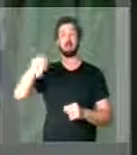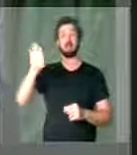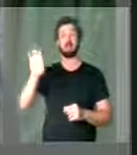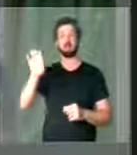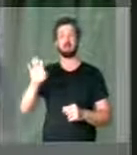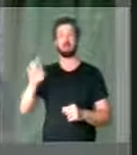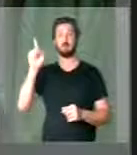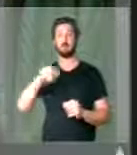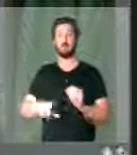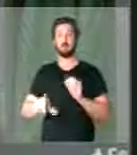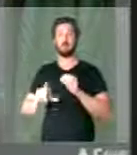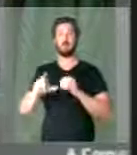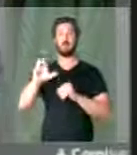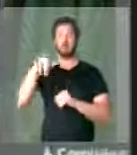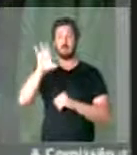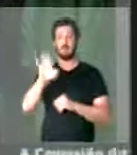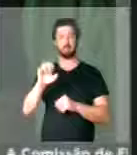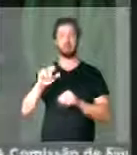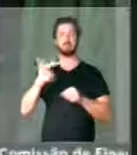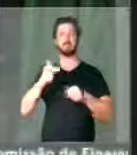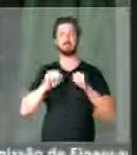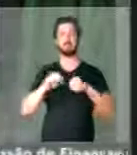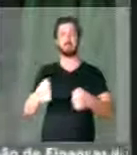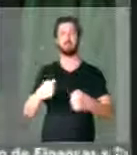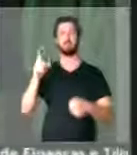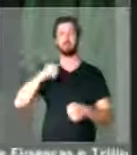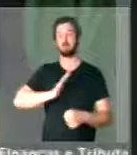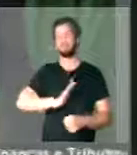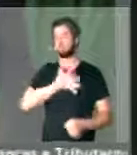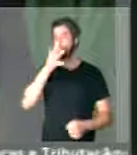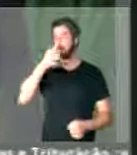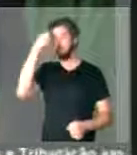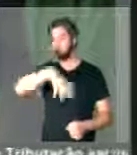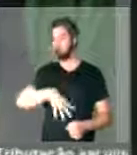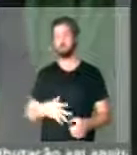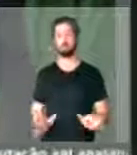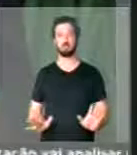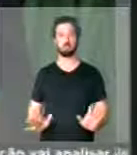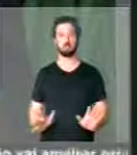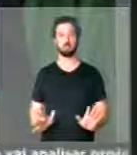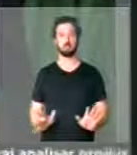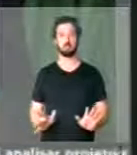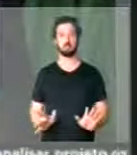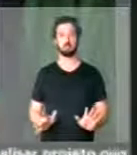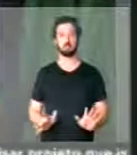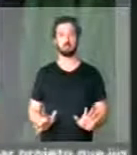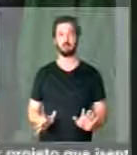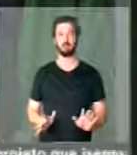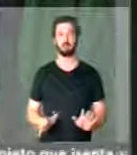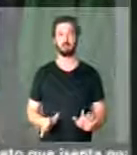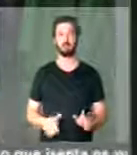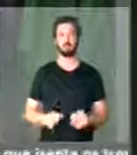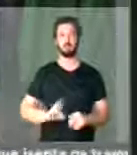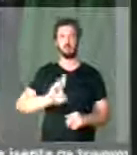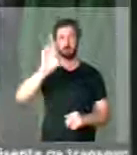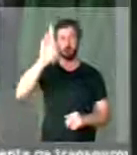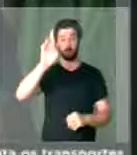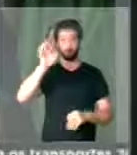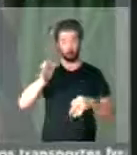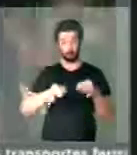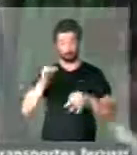crime indefensável um crime abominável senhor presidente a autoridade